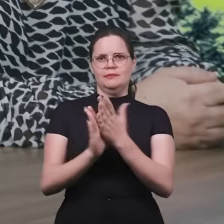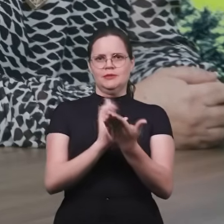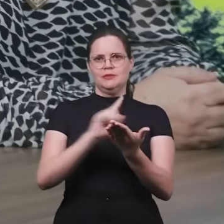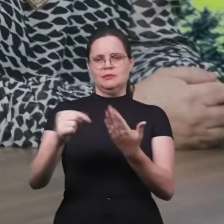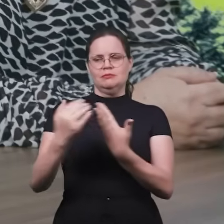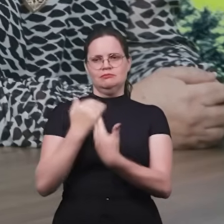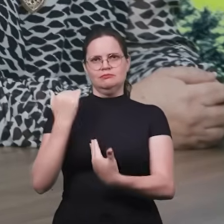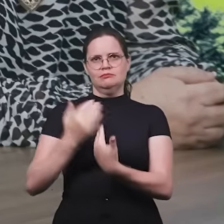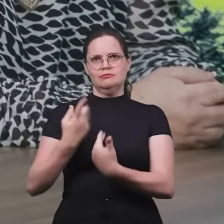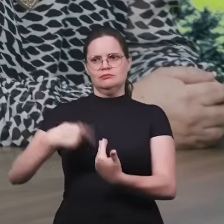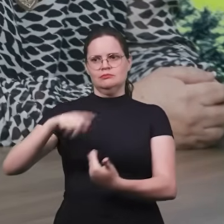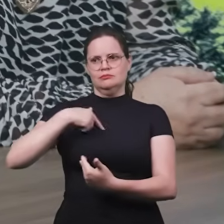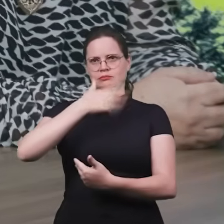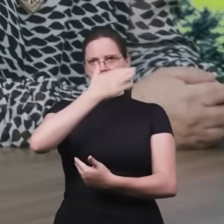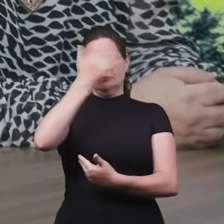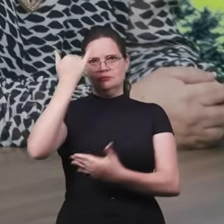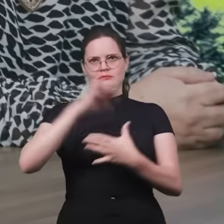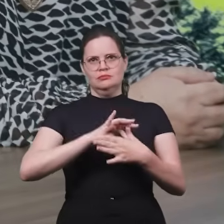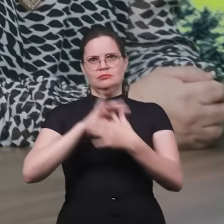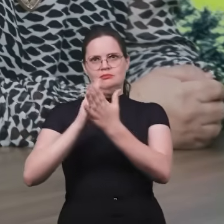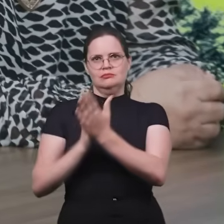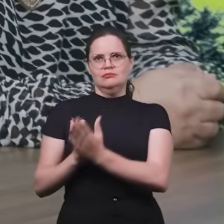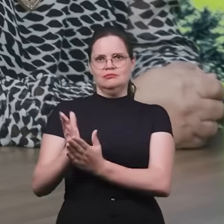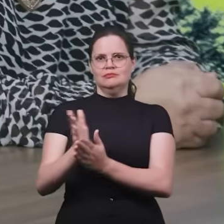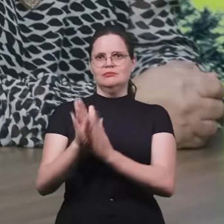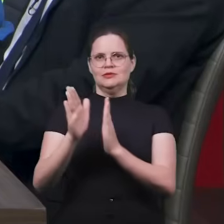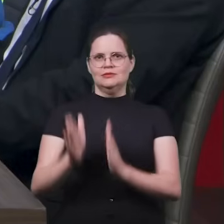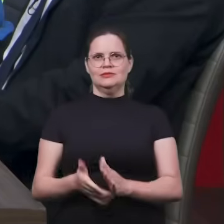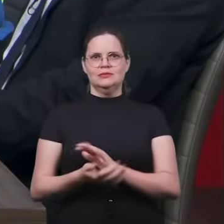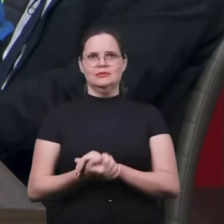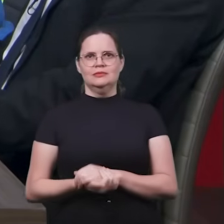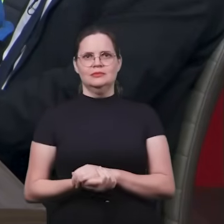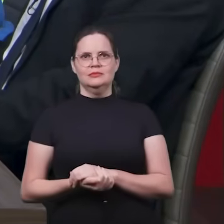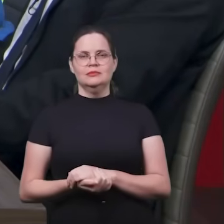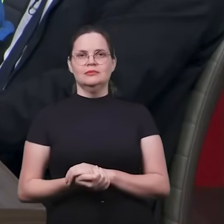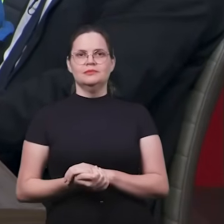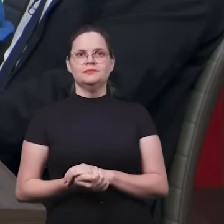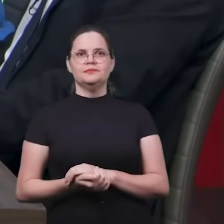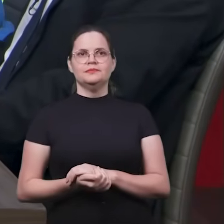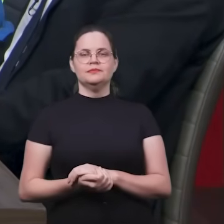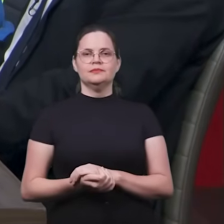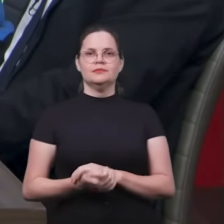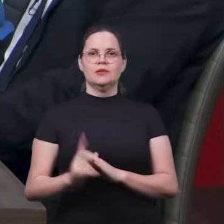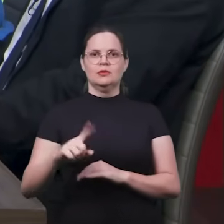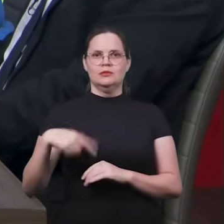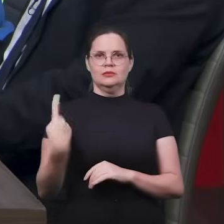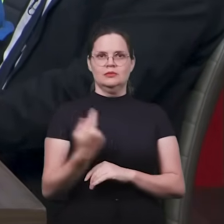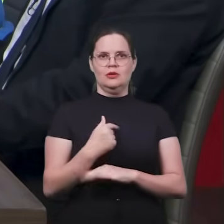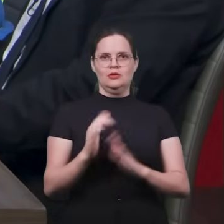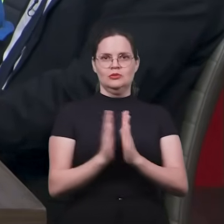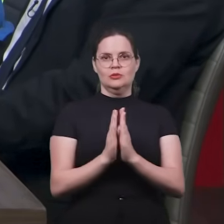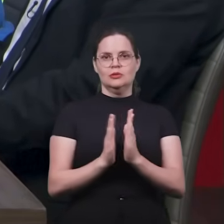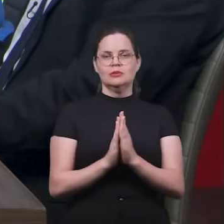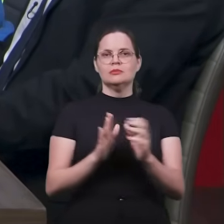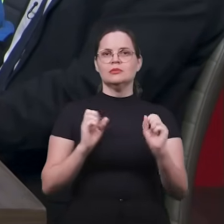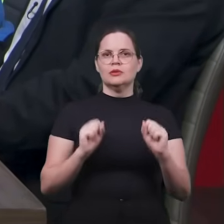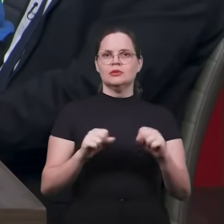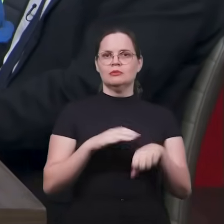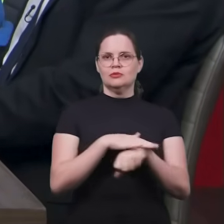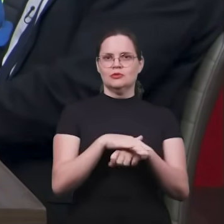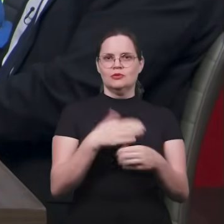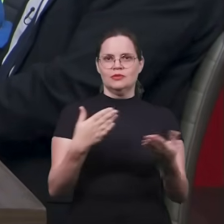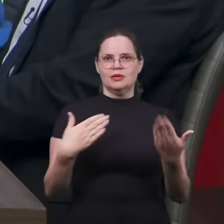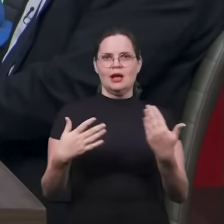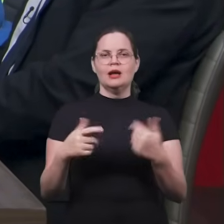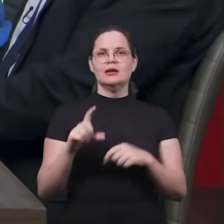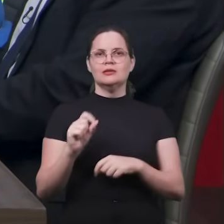conselheira sábia e guia fiel. Elizabeth, quando nós oramos, nós podemos falar para os irmãos que nos ouvem,